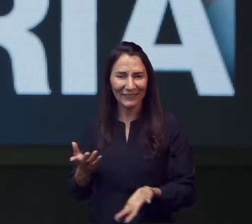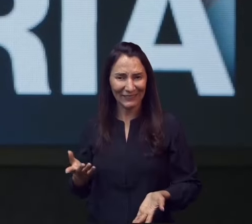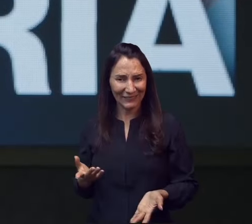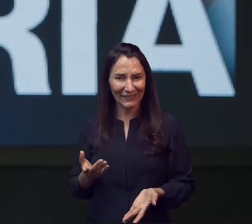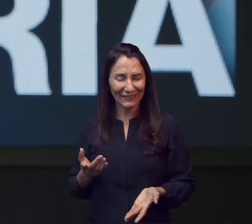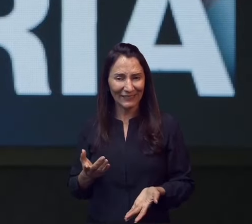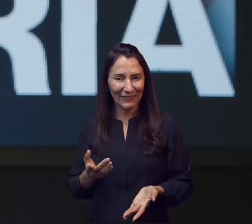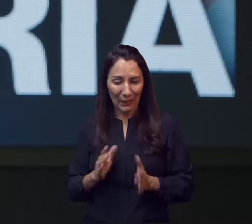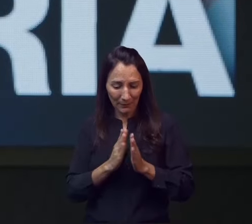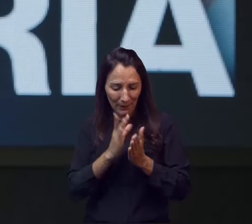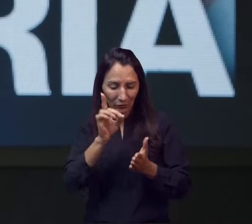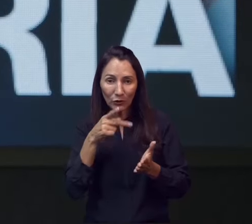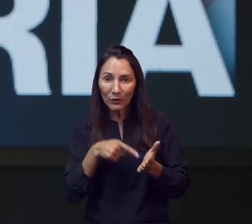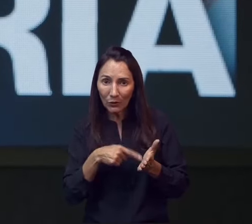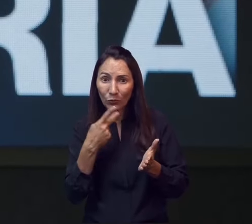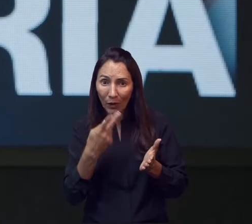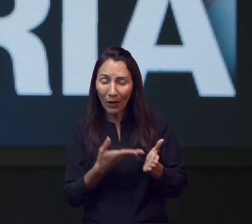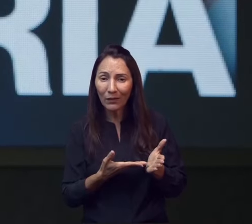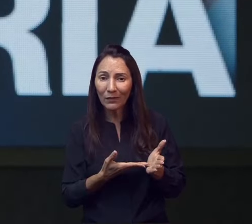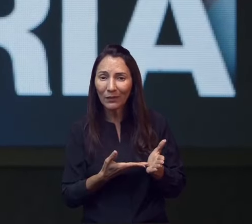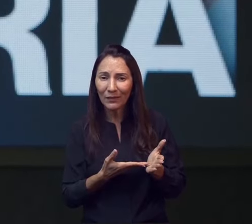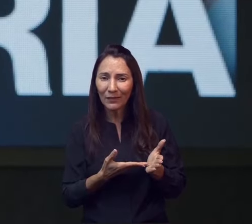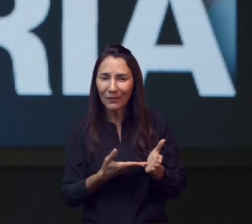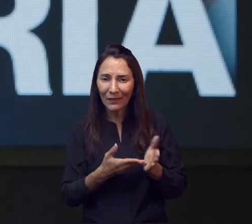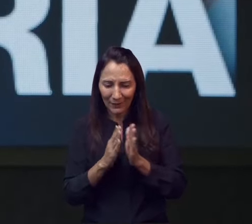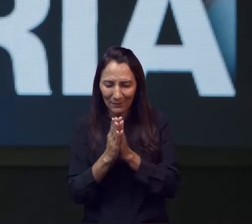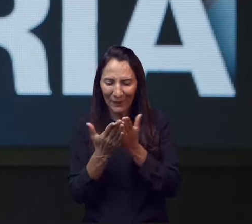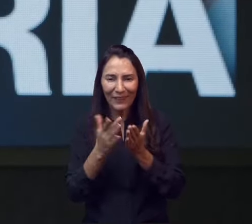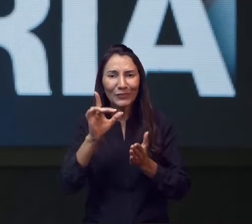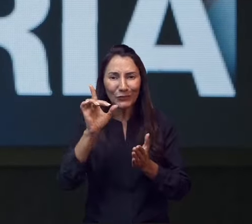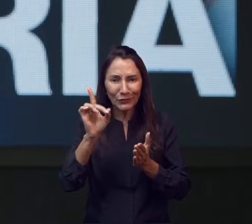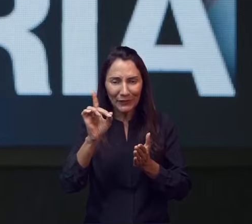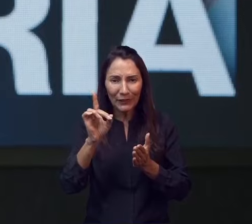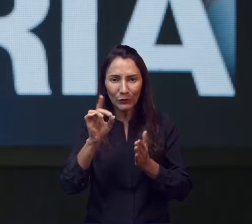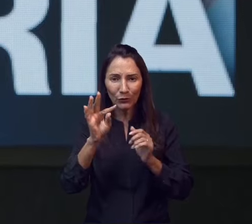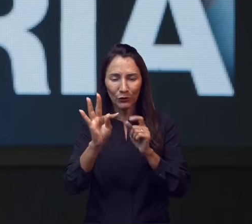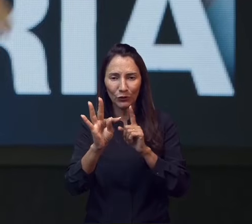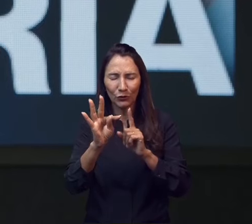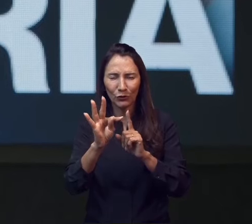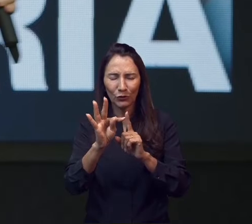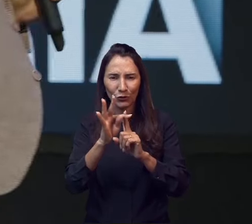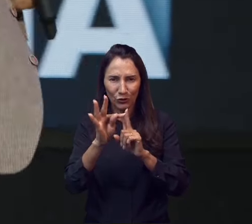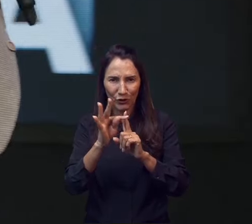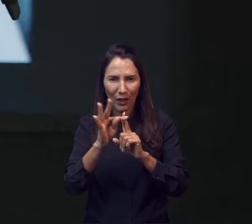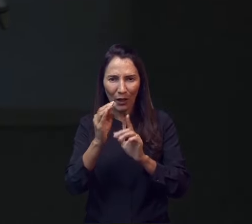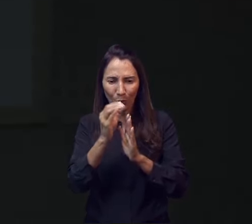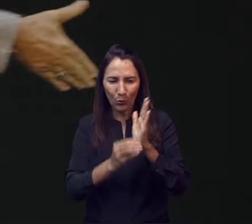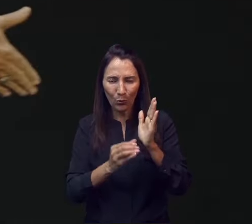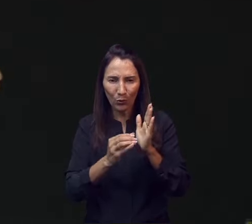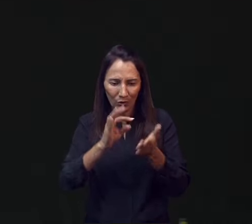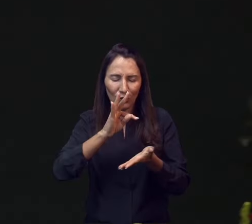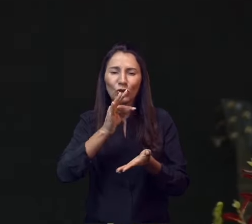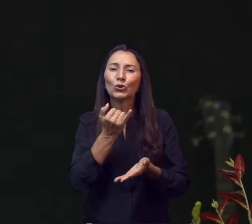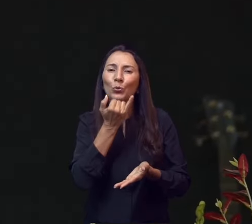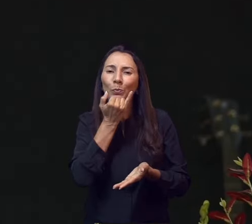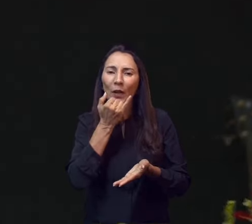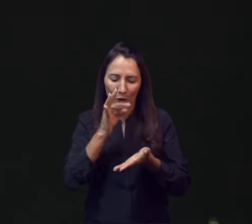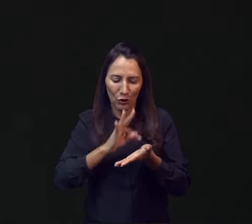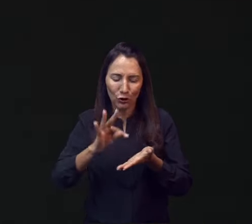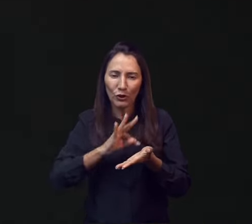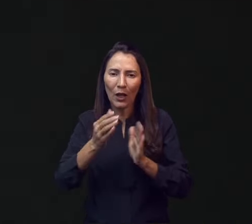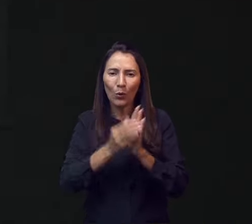tô forçando nada a palavra do senhor Tiago 43 Perdiz e não recebeis porque